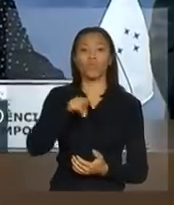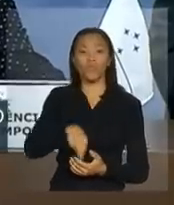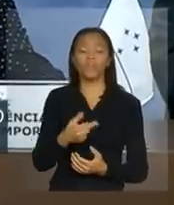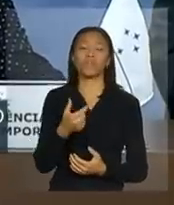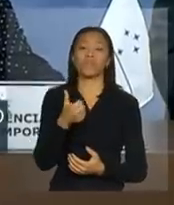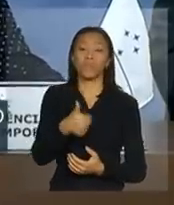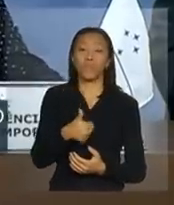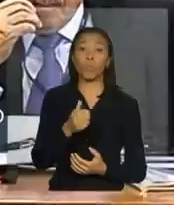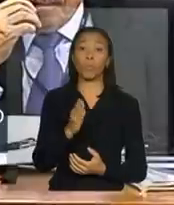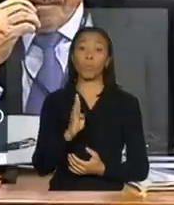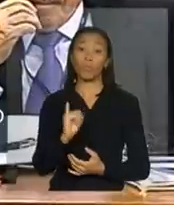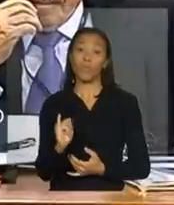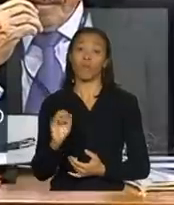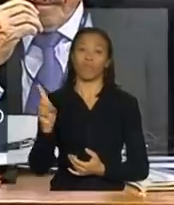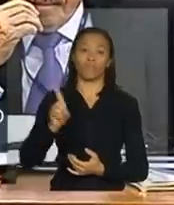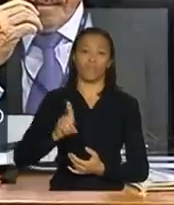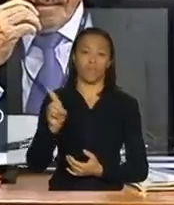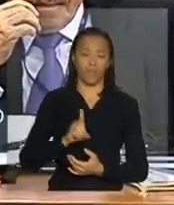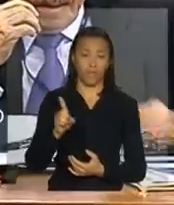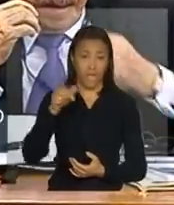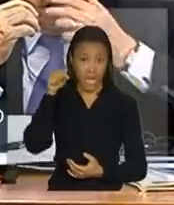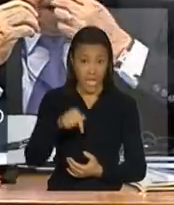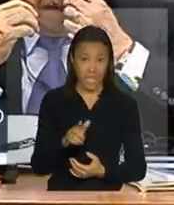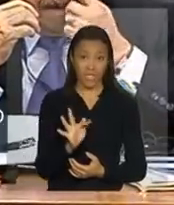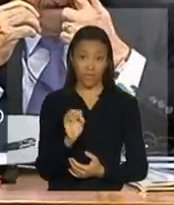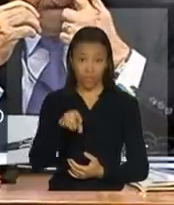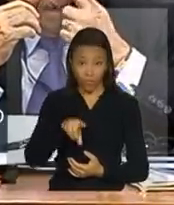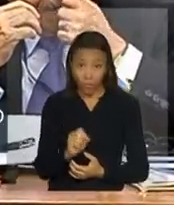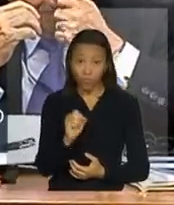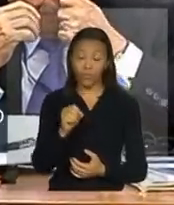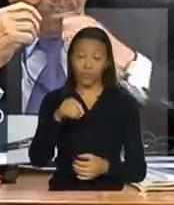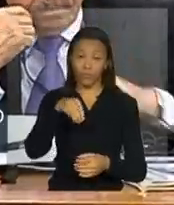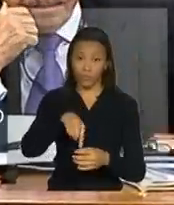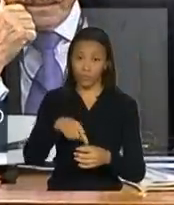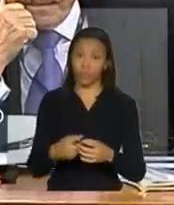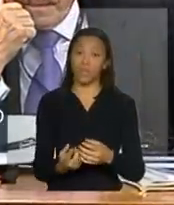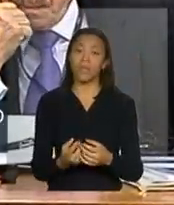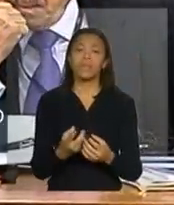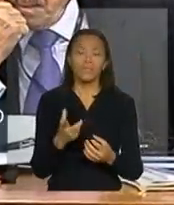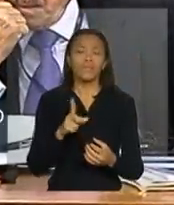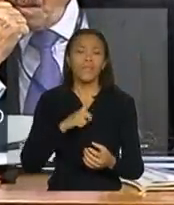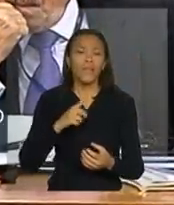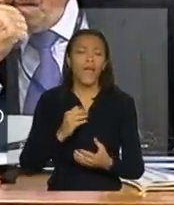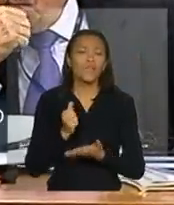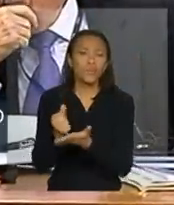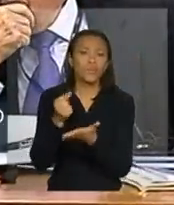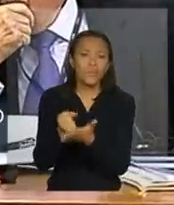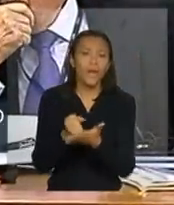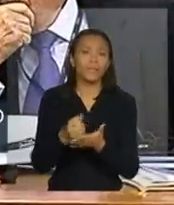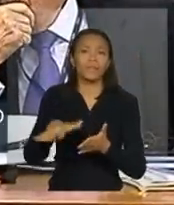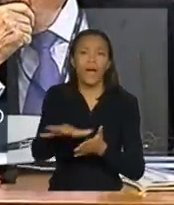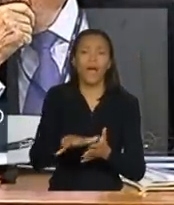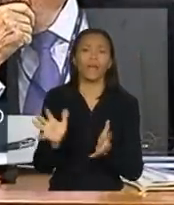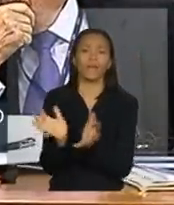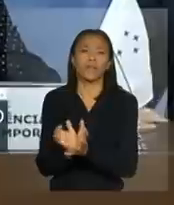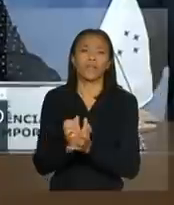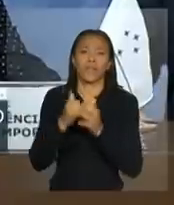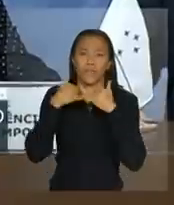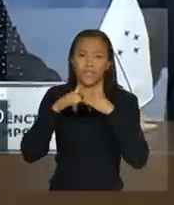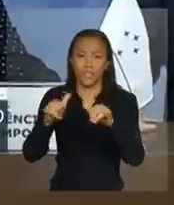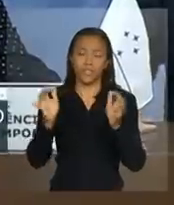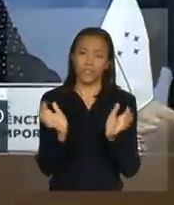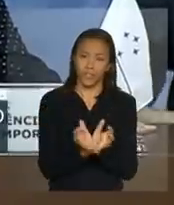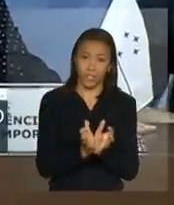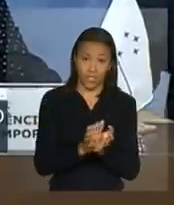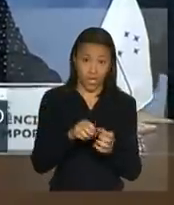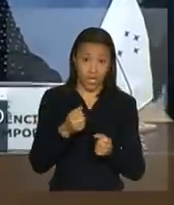de dólares. E esse fundo tem contribuído para melhoria em setores como energia, habitação,